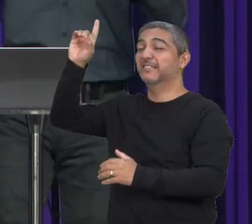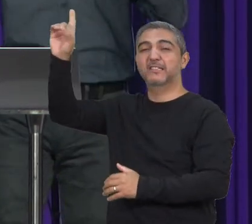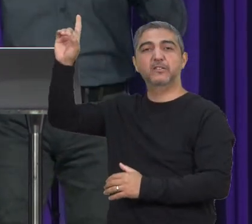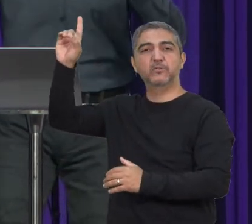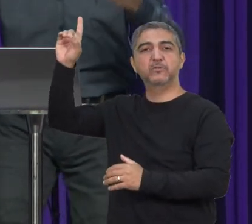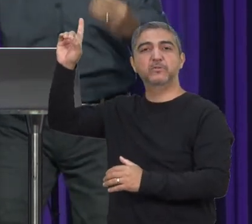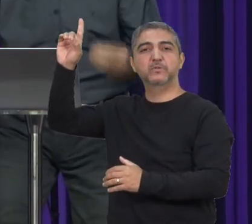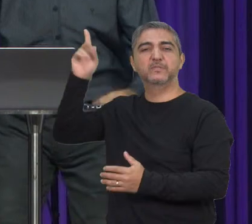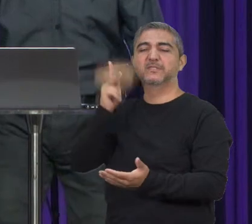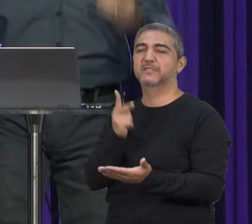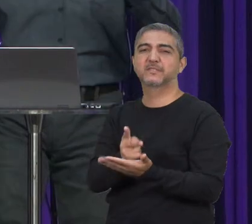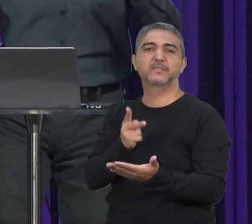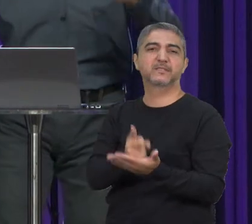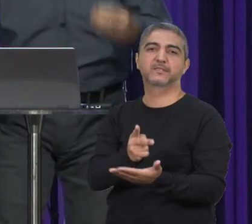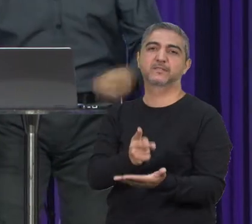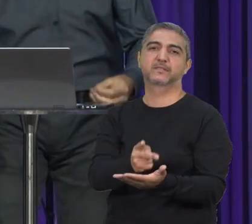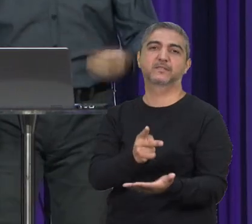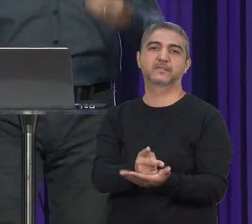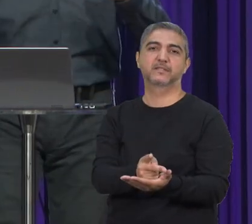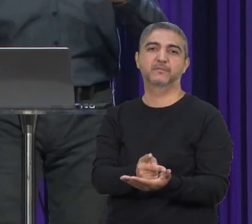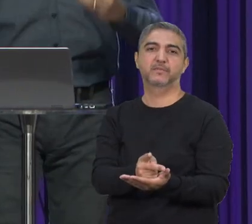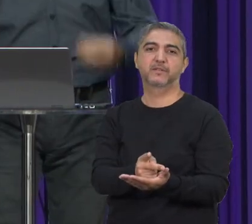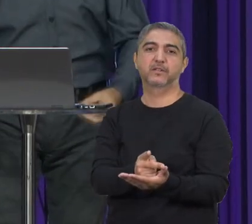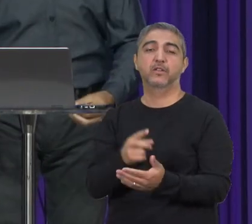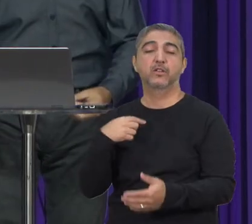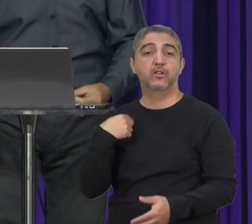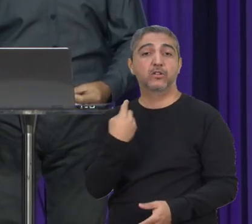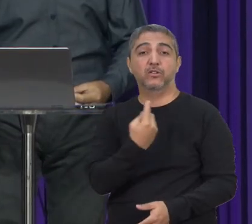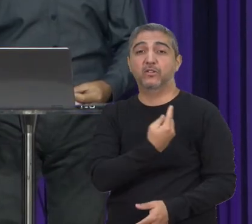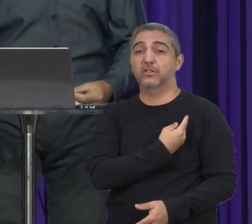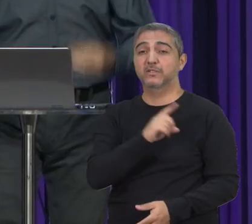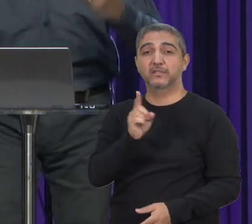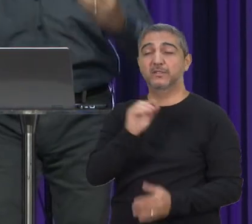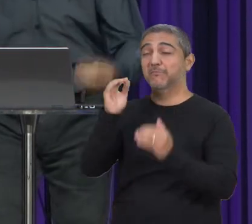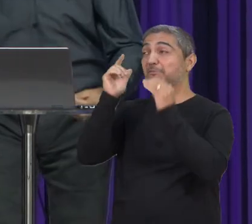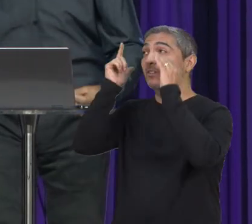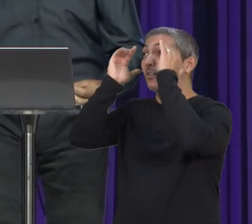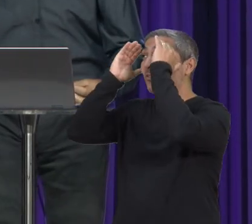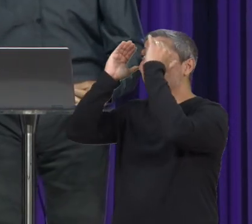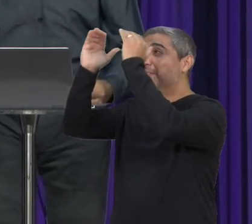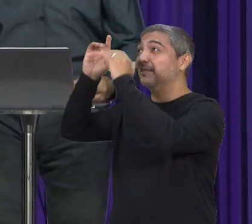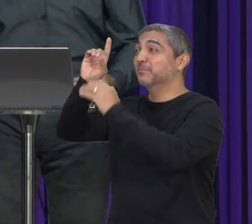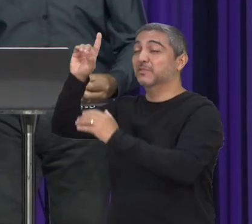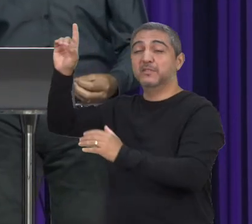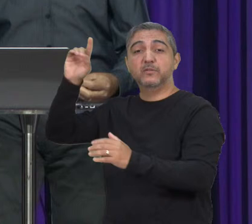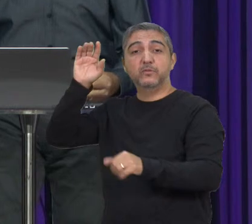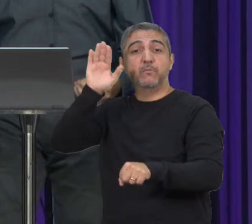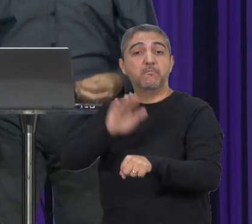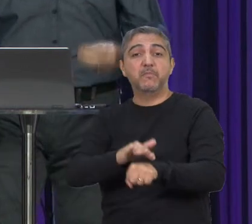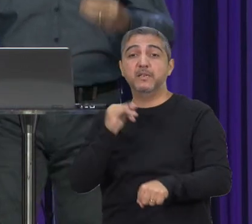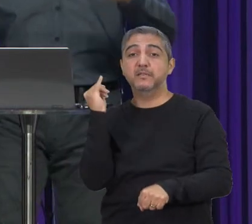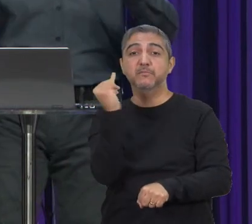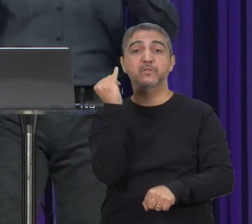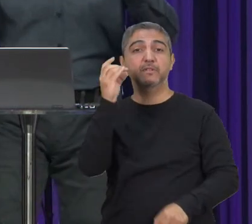satisfatoriamente o principal mandamento de mutualidade. Nós não conseguimos